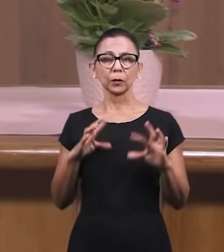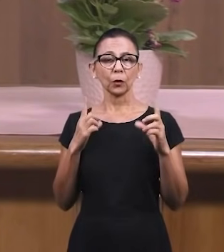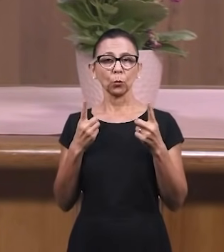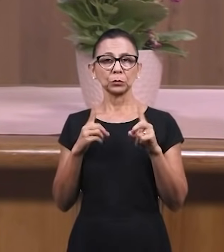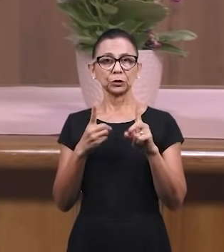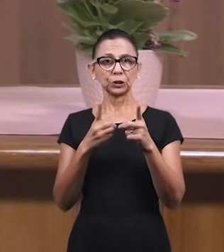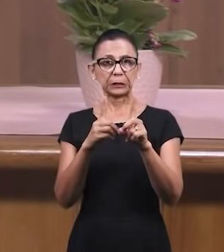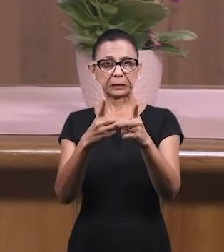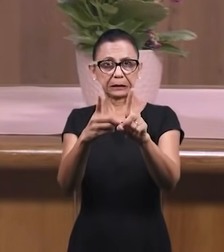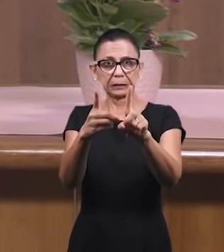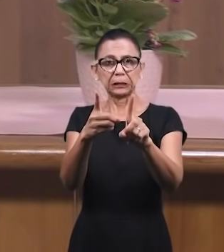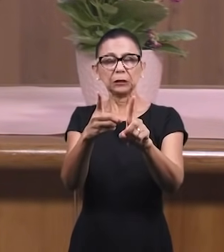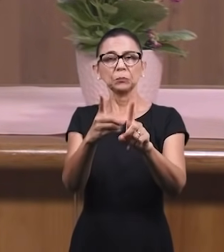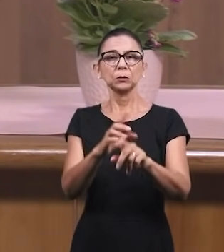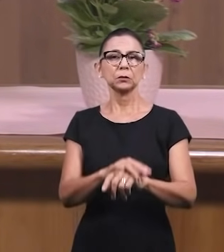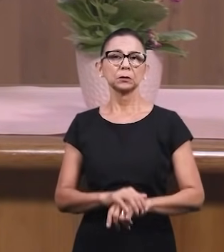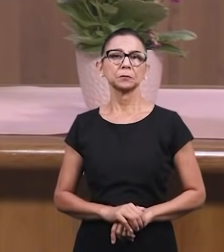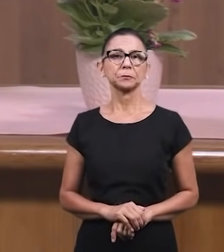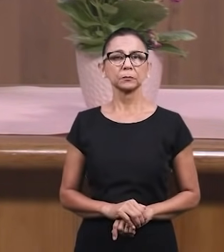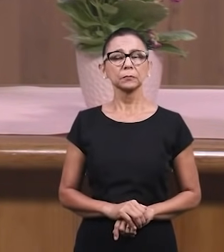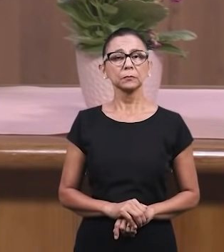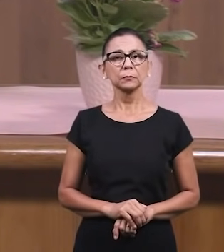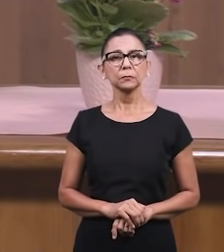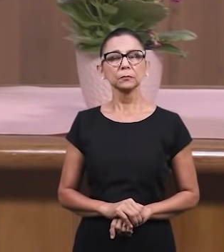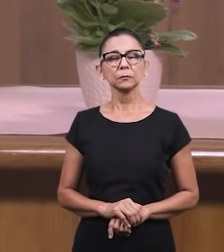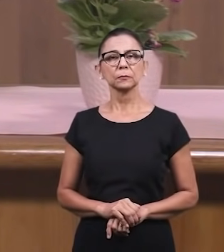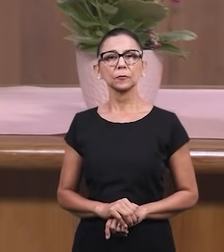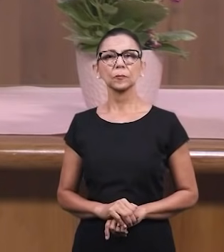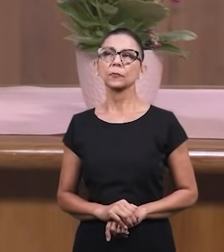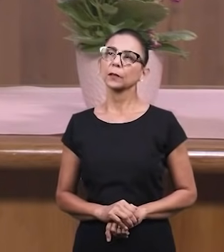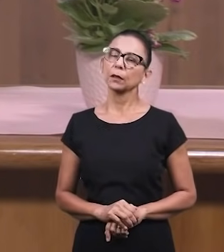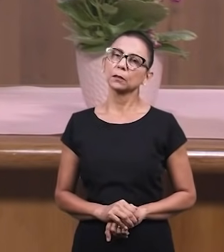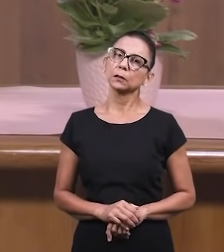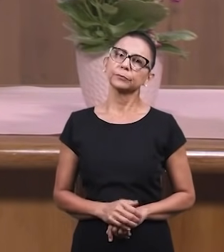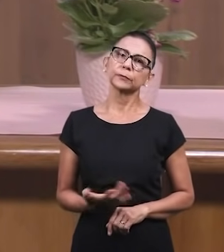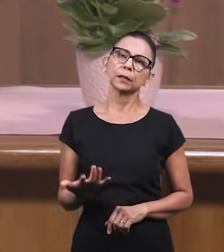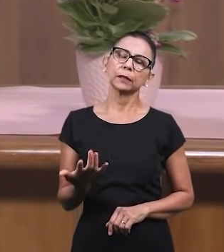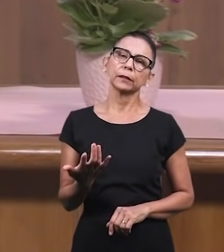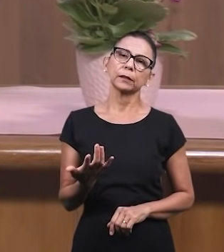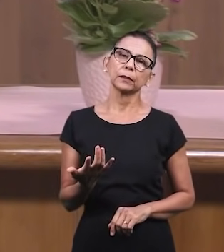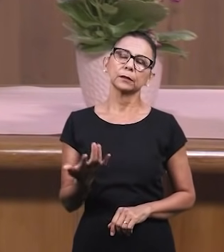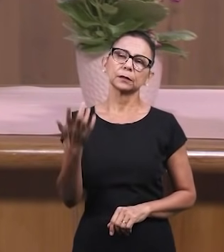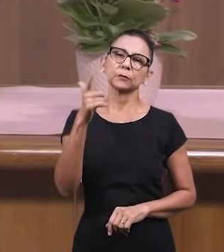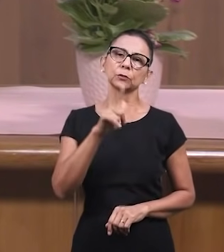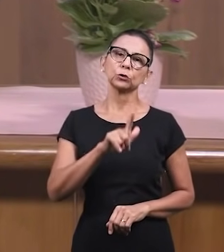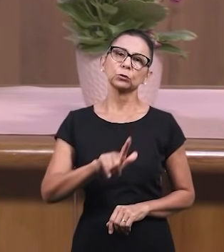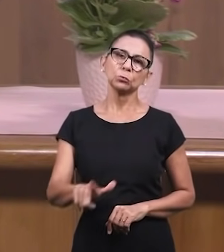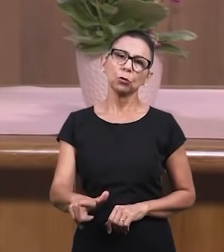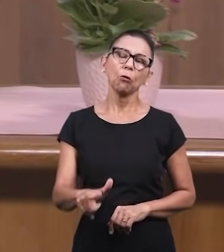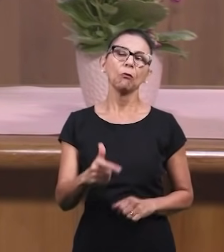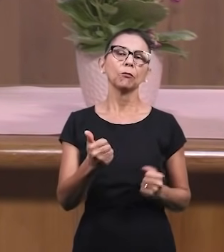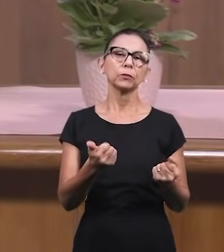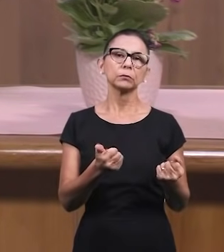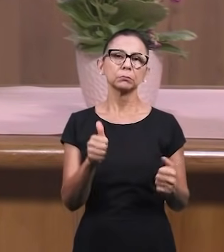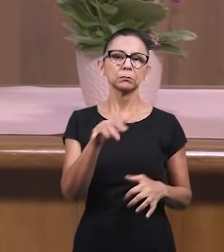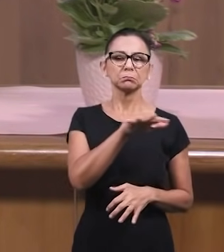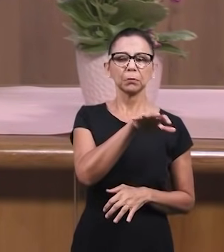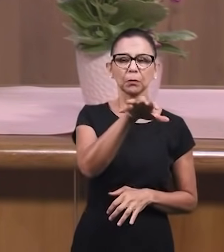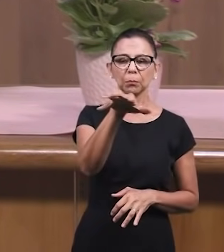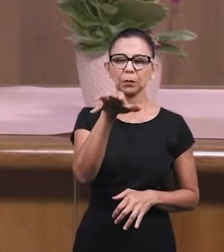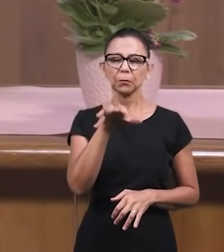discípulos estavam sendo ali percorridos, mais uma vez, não pela primeira vez, mas algo